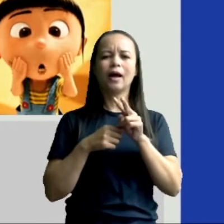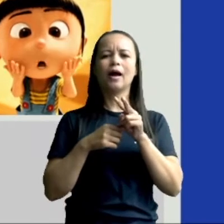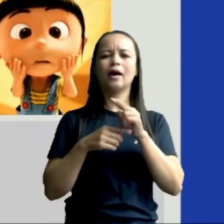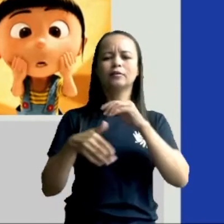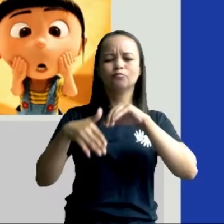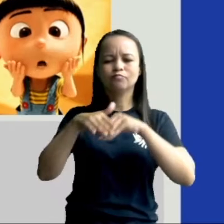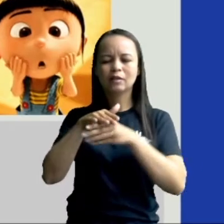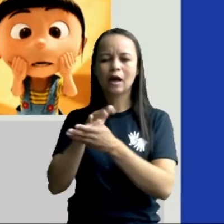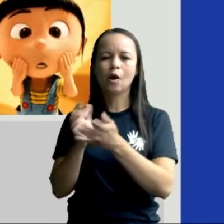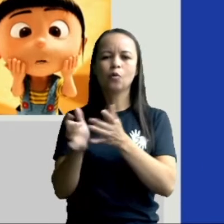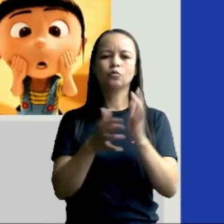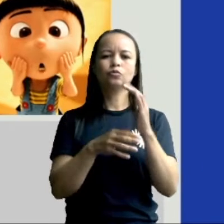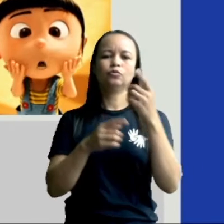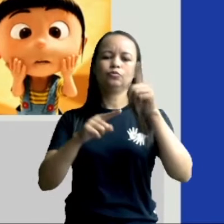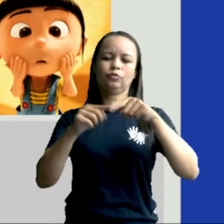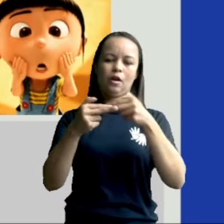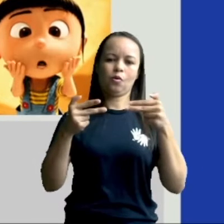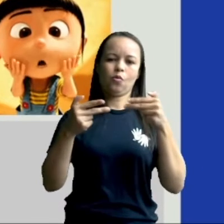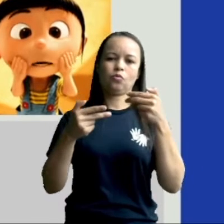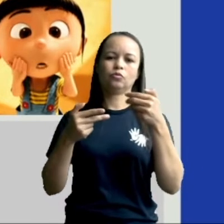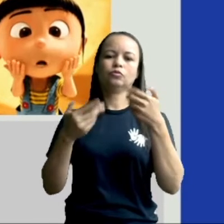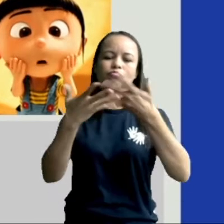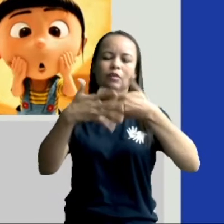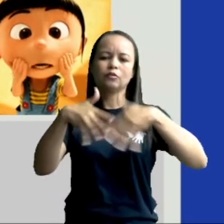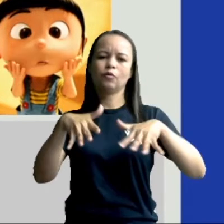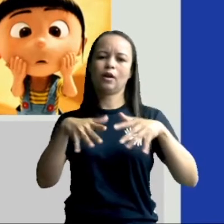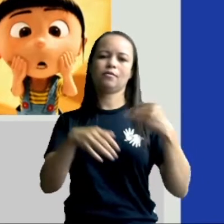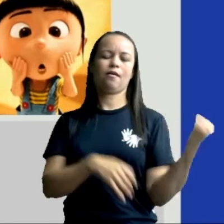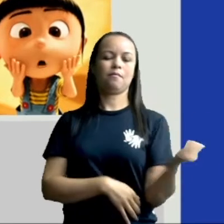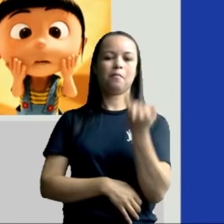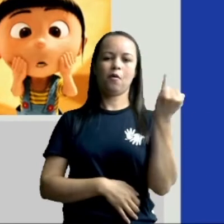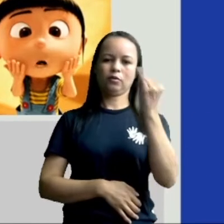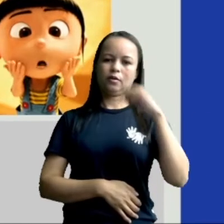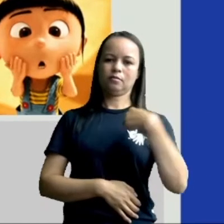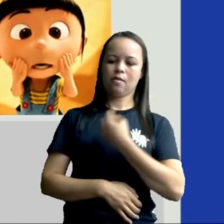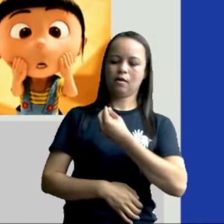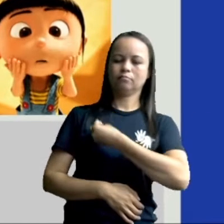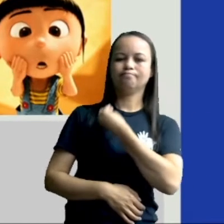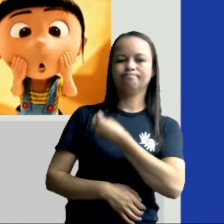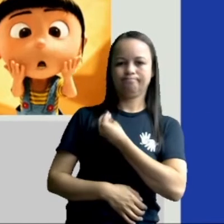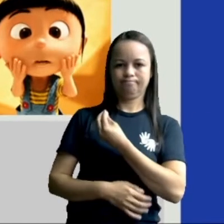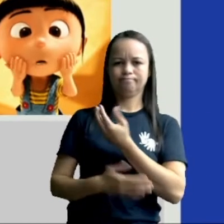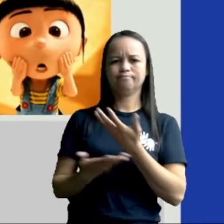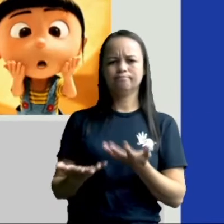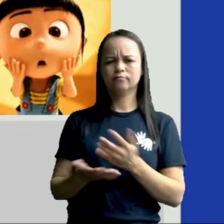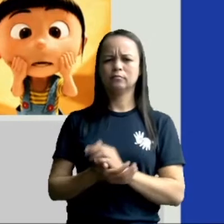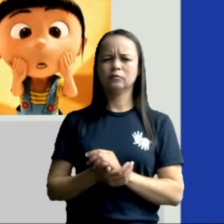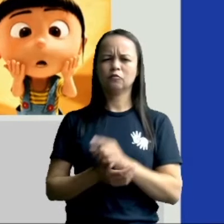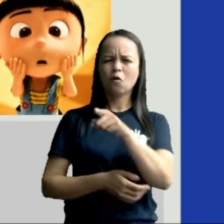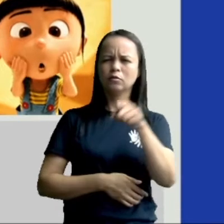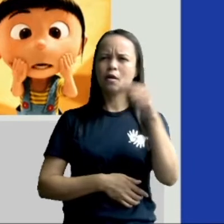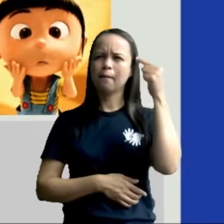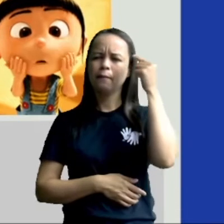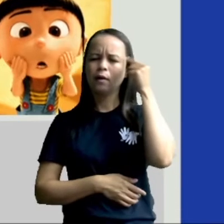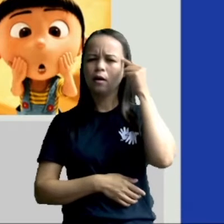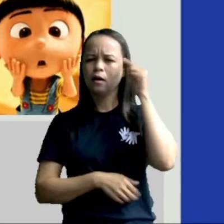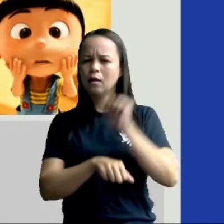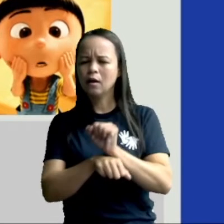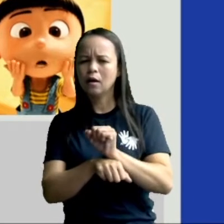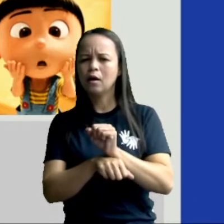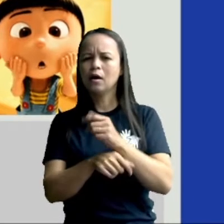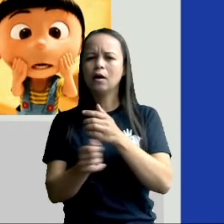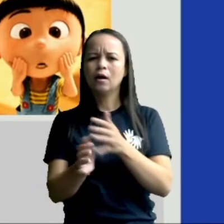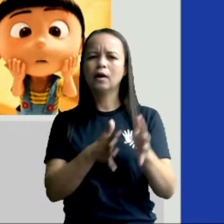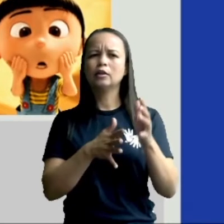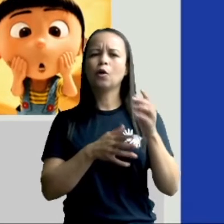recursos naturais é importante para a nossa sobrevivência? Você já parou para pensar, se acabar todos os recursos naturais,